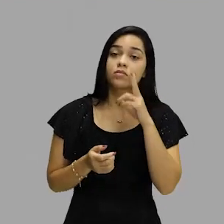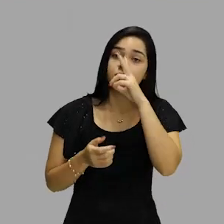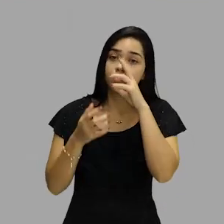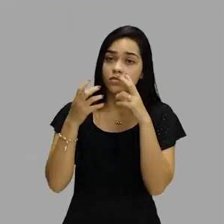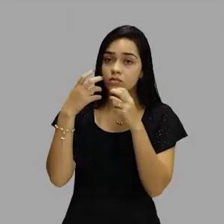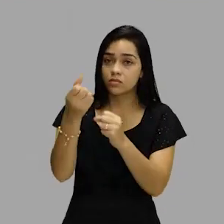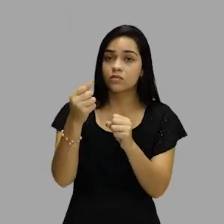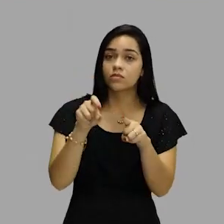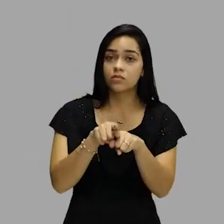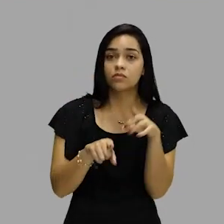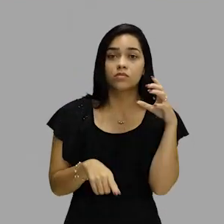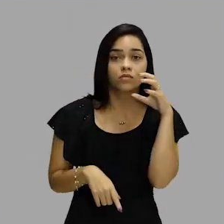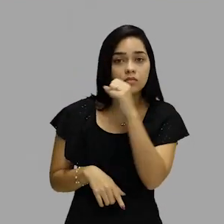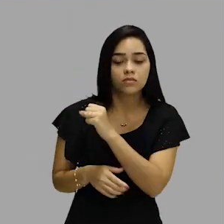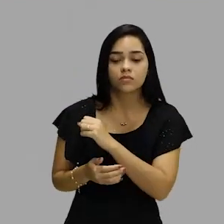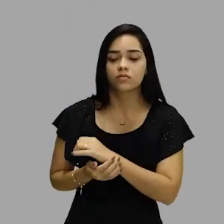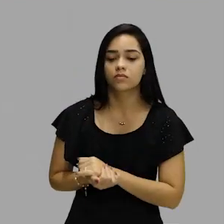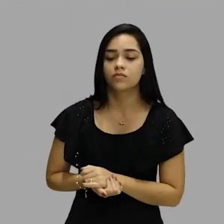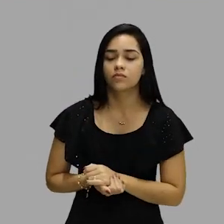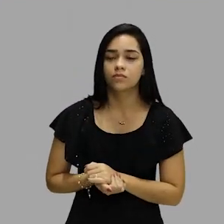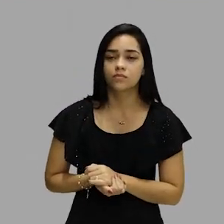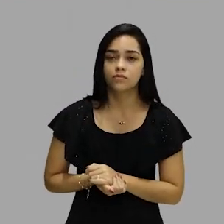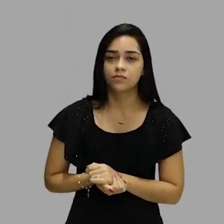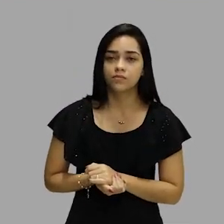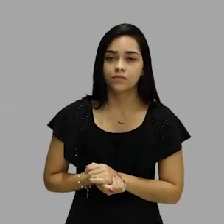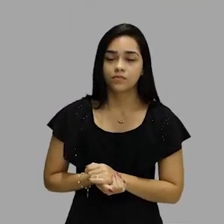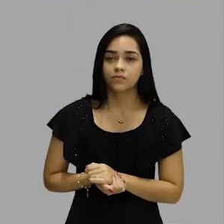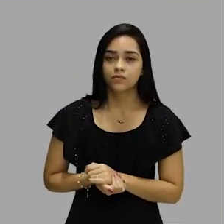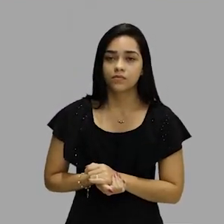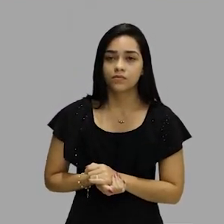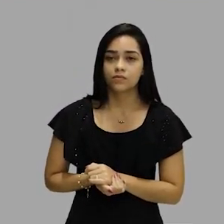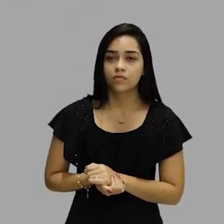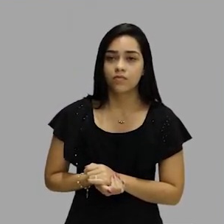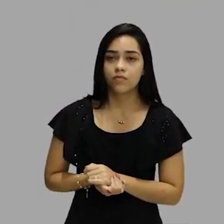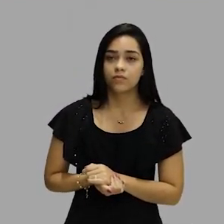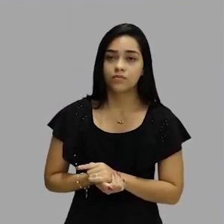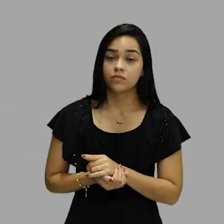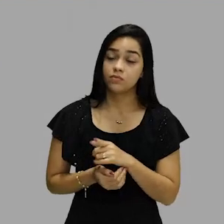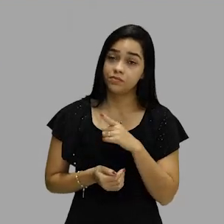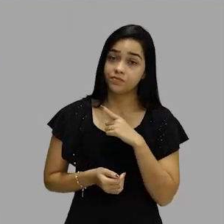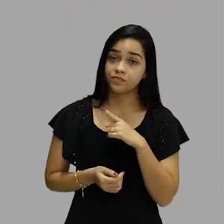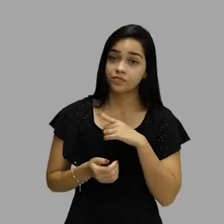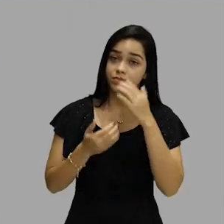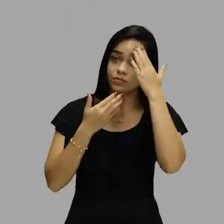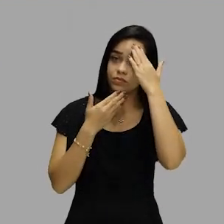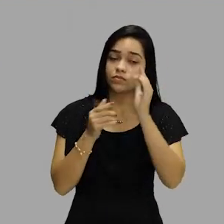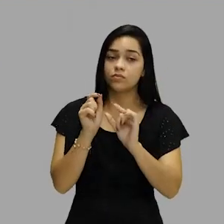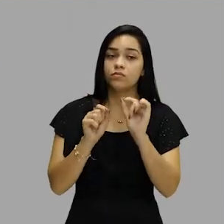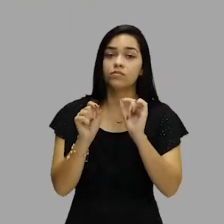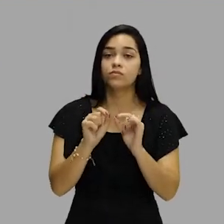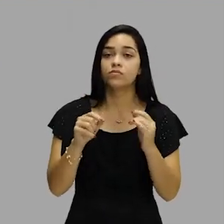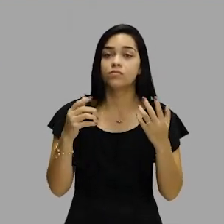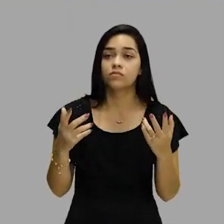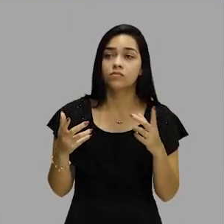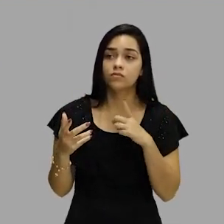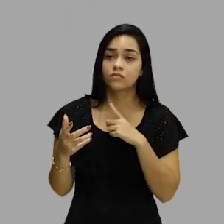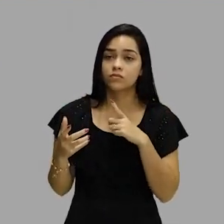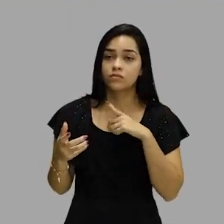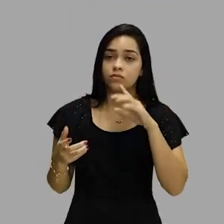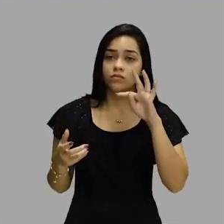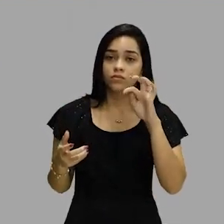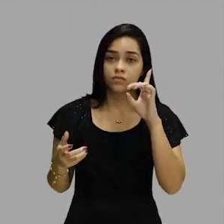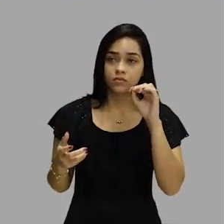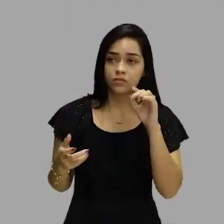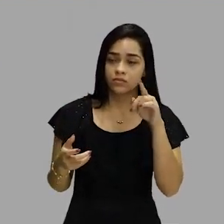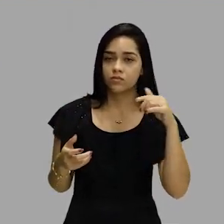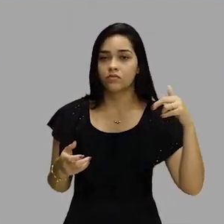forte e rápida, né? Então, é graças a esse tipo de tecido que